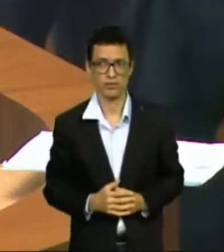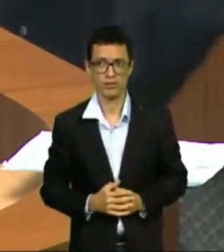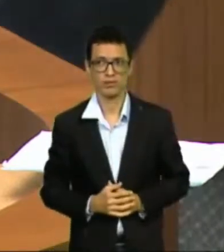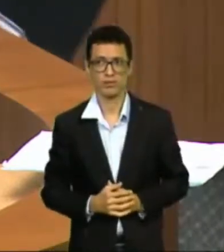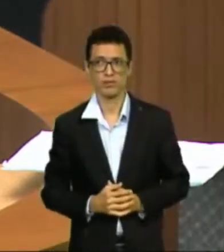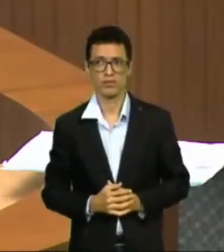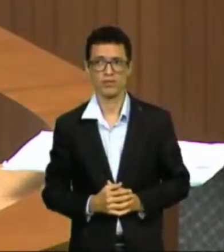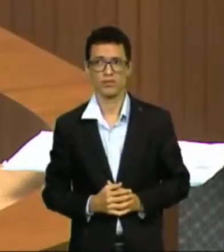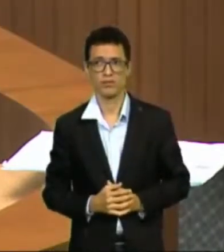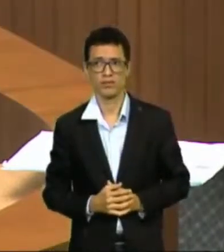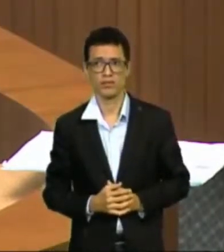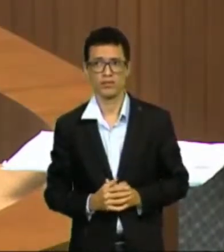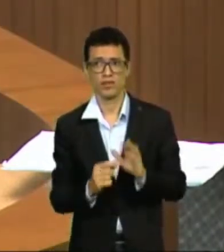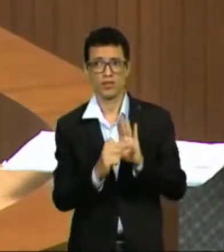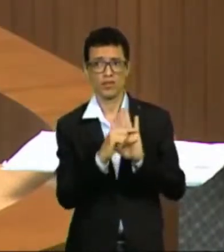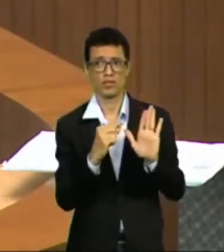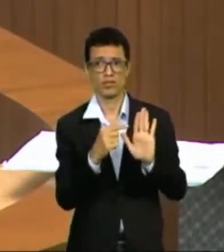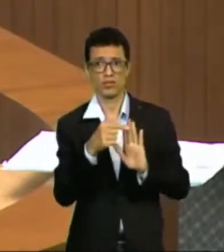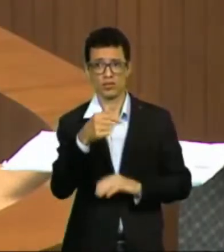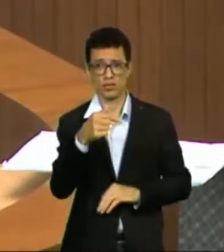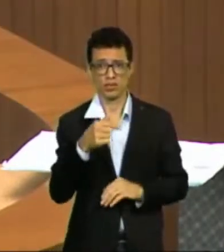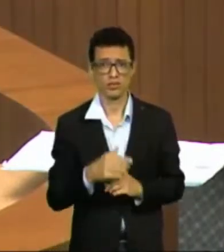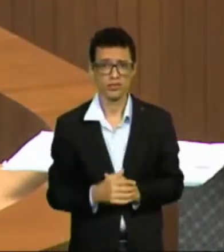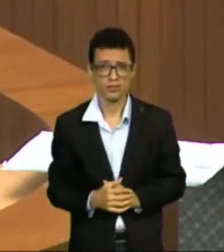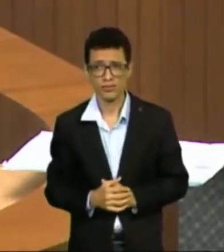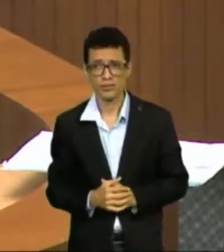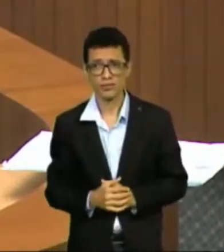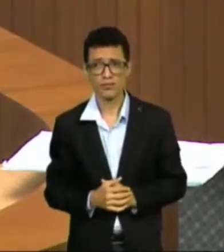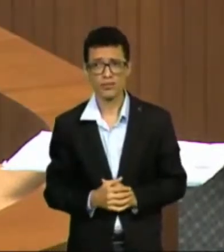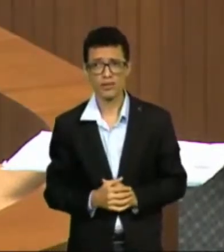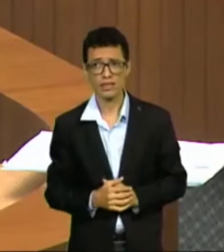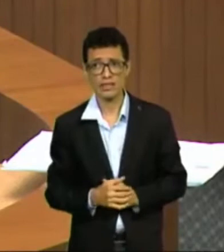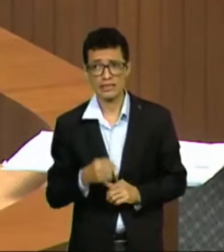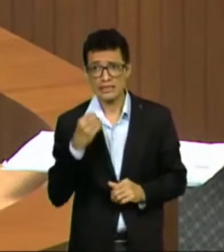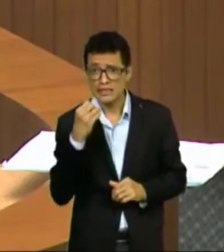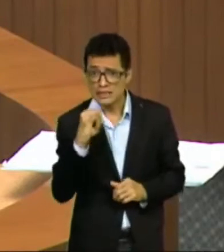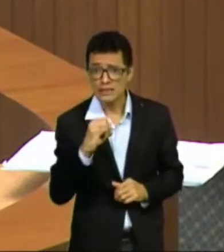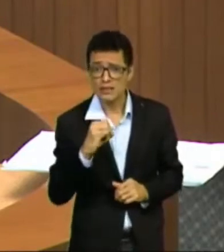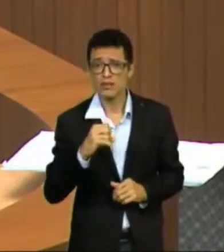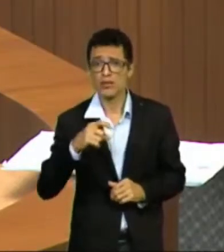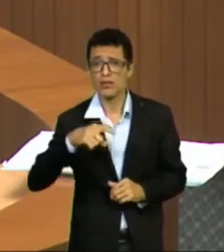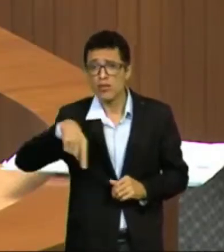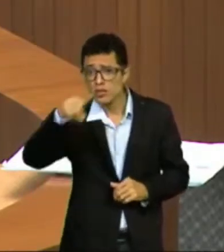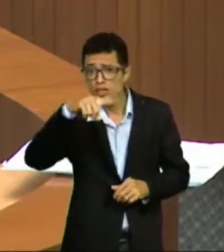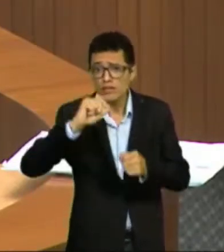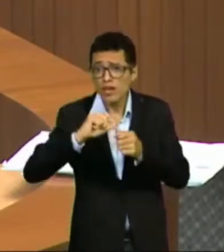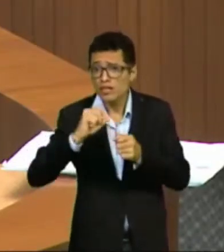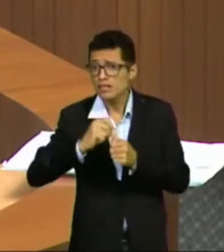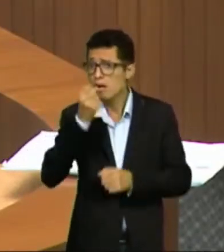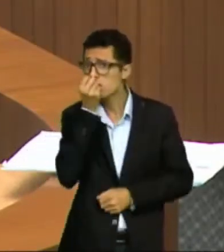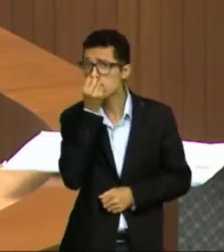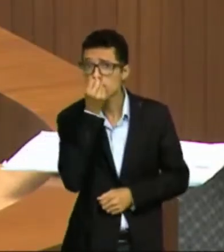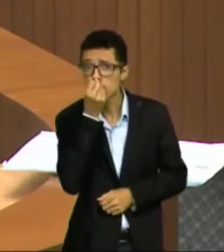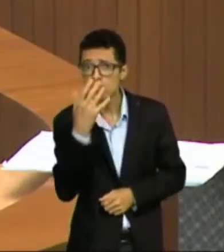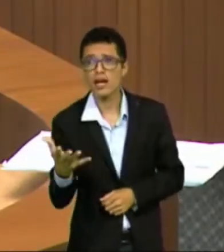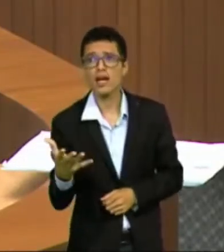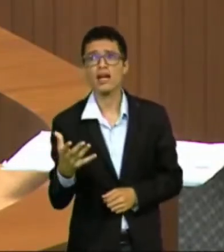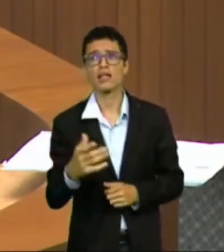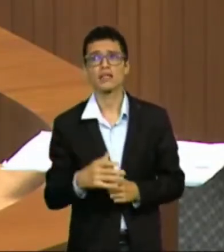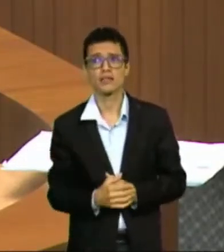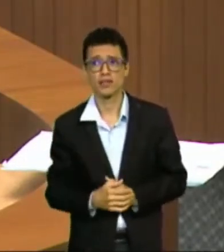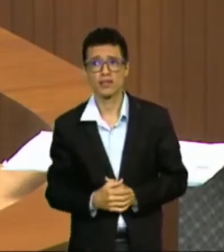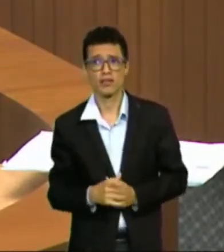É o versículo 7. Se bem fizeres, não haverá aceitação para ti. E se